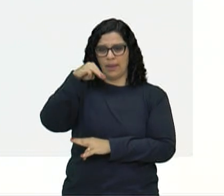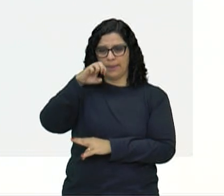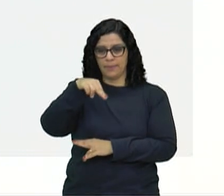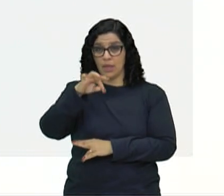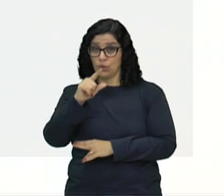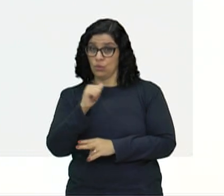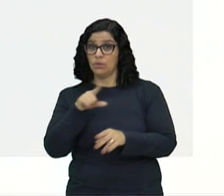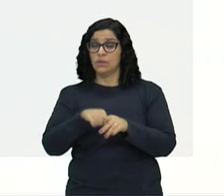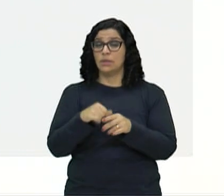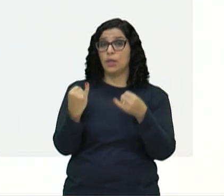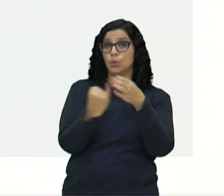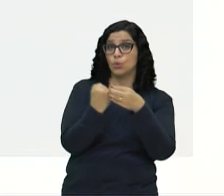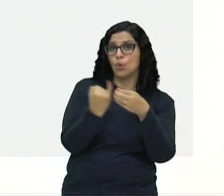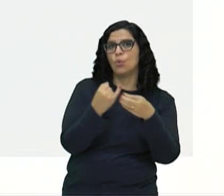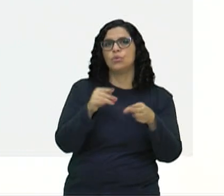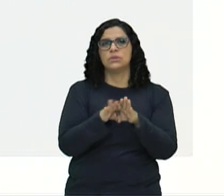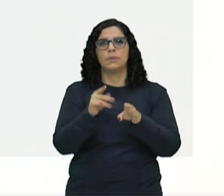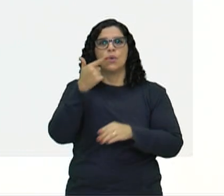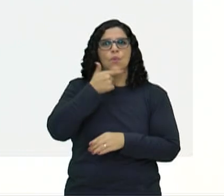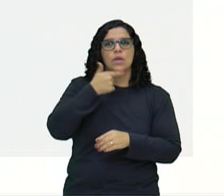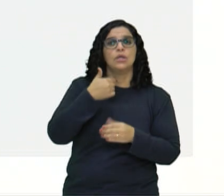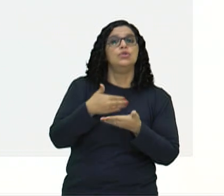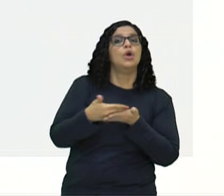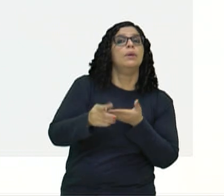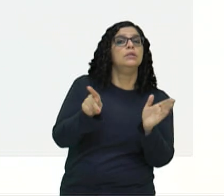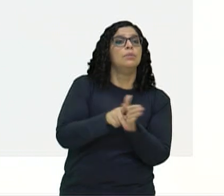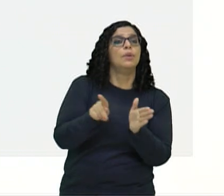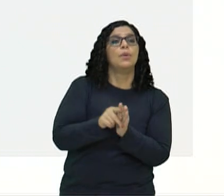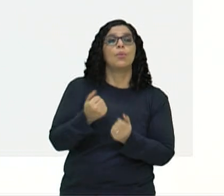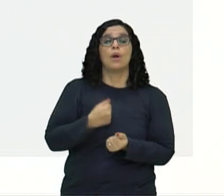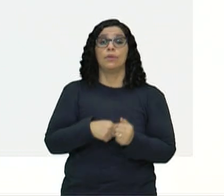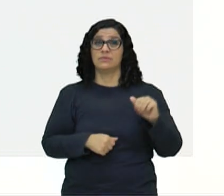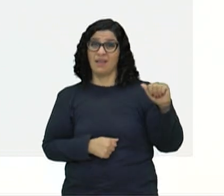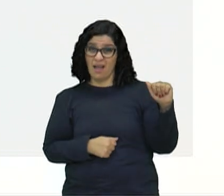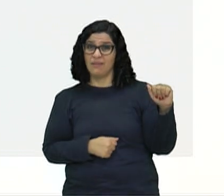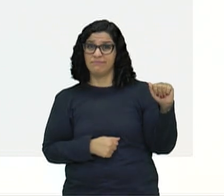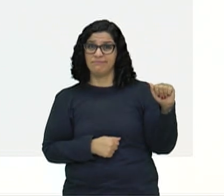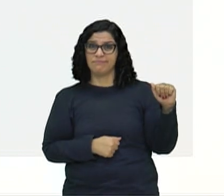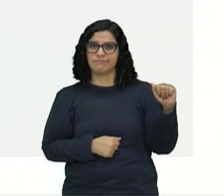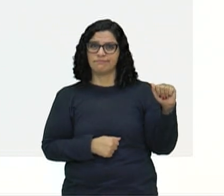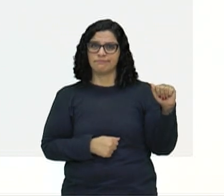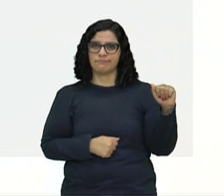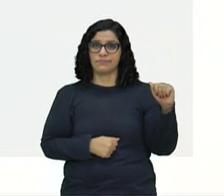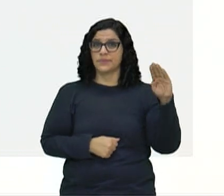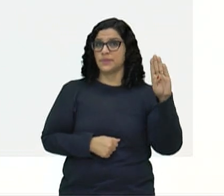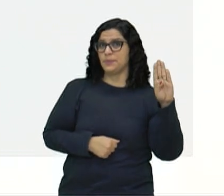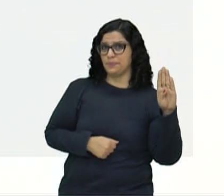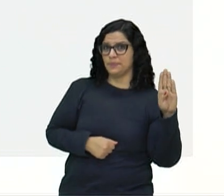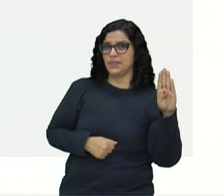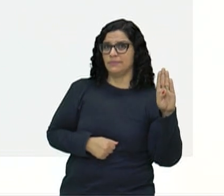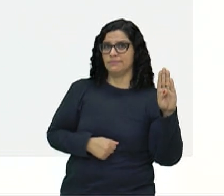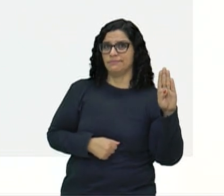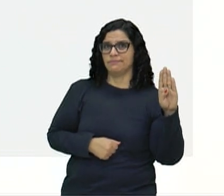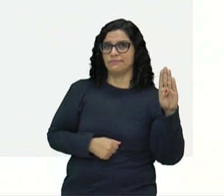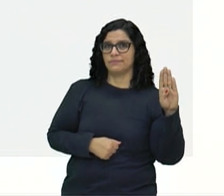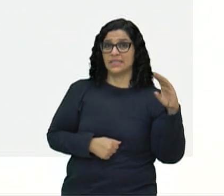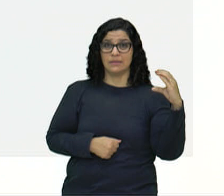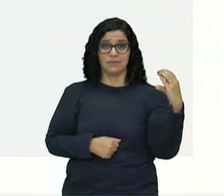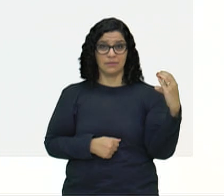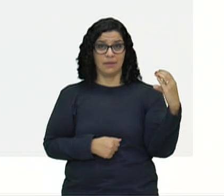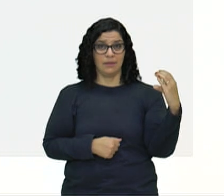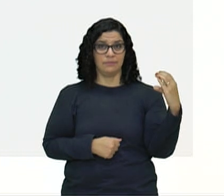por exemplo, formado a partir da fermentação alcoólica na letra A, B, simples, letra